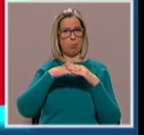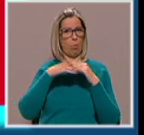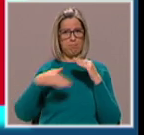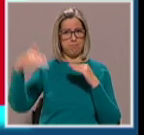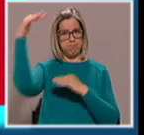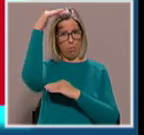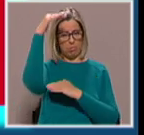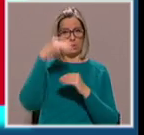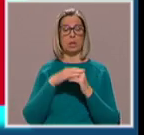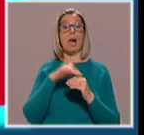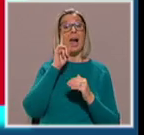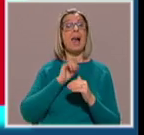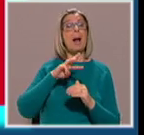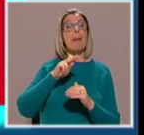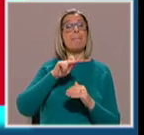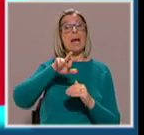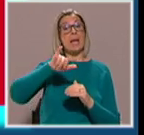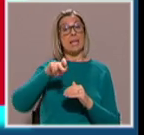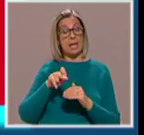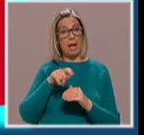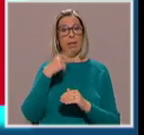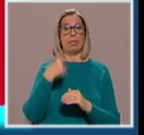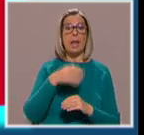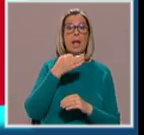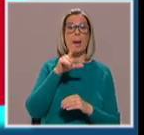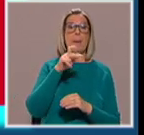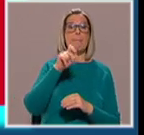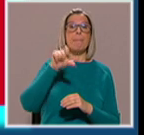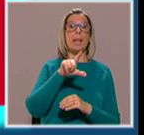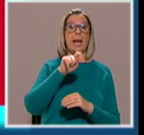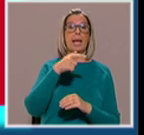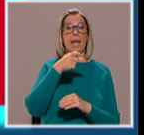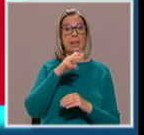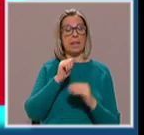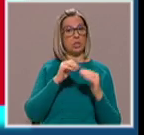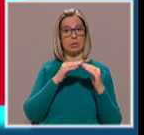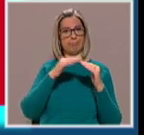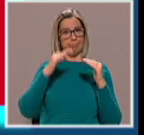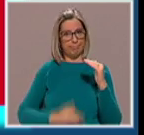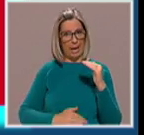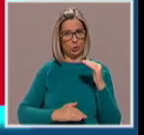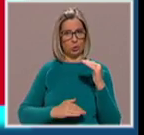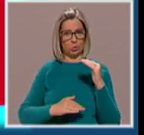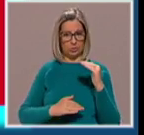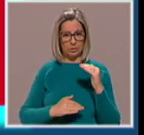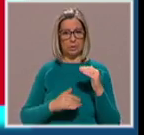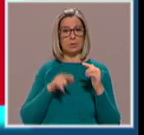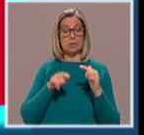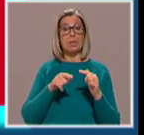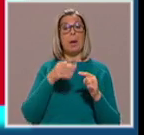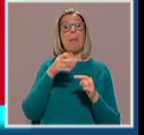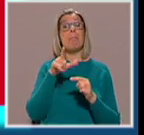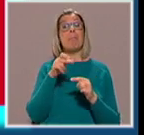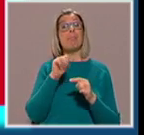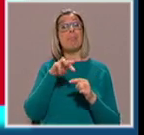sangue da Maria apresenta um número de plaquetas abaixo do normal. Das substâncias que se encontram dissolvidas no